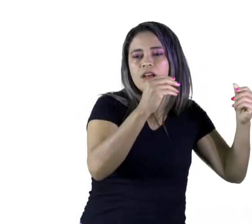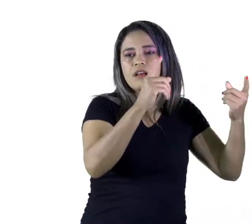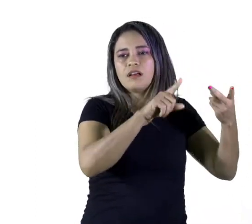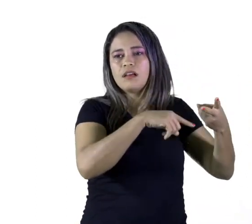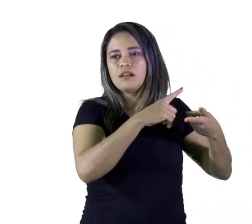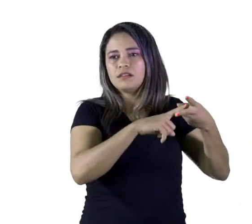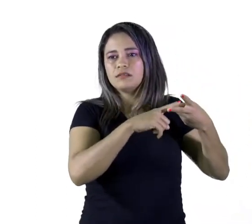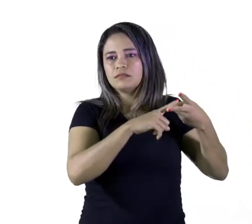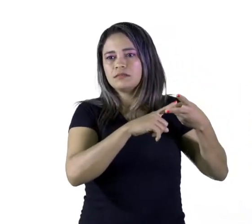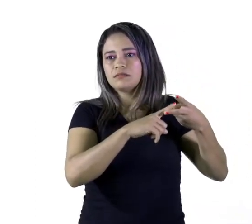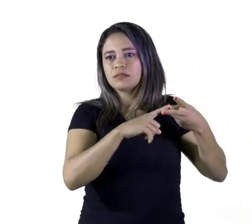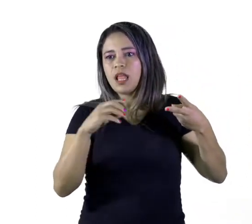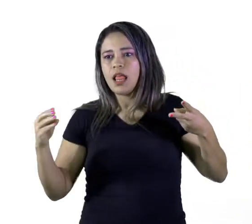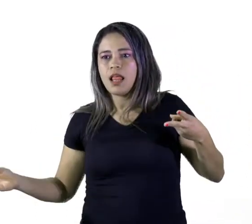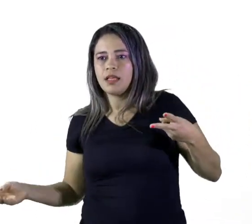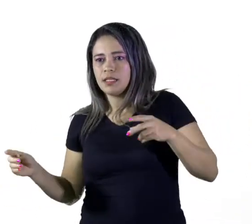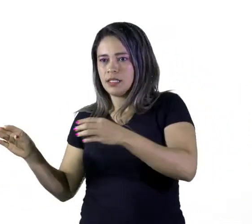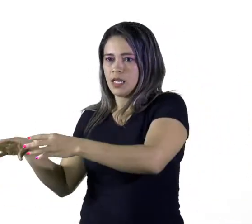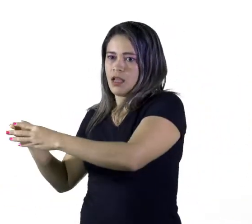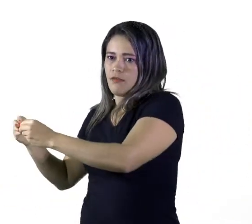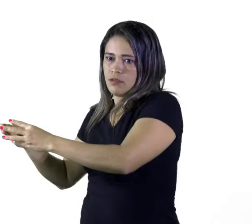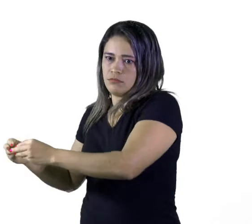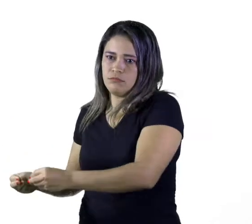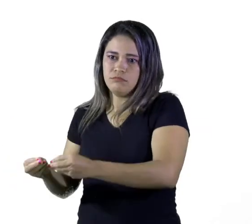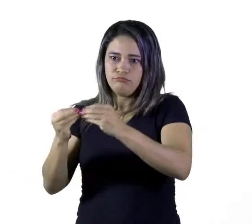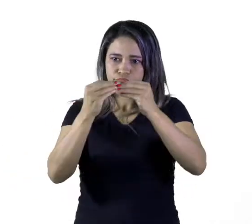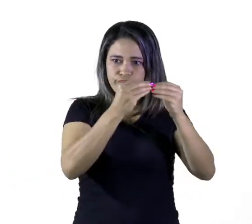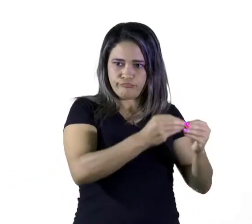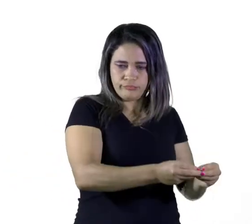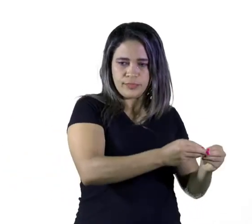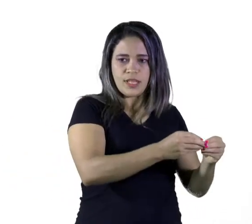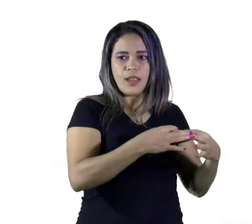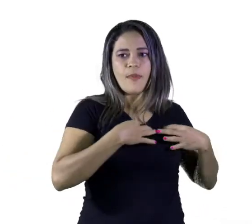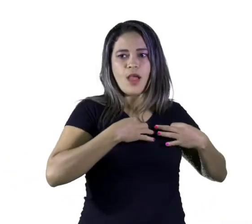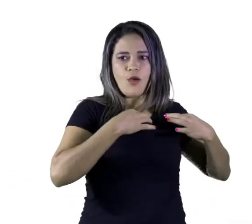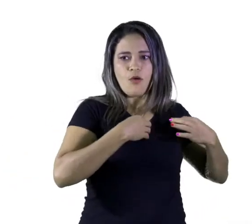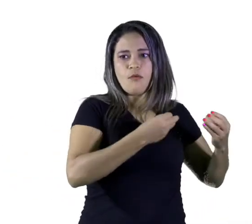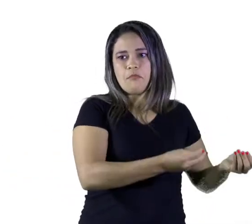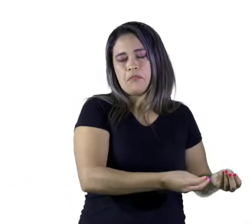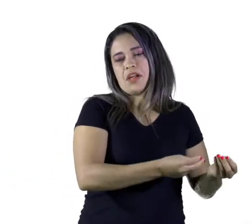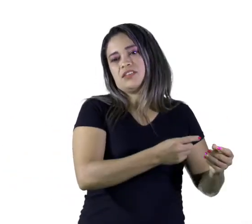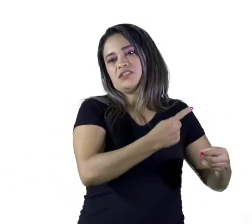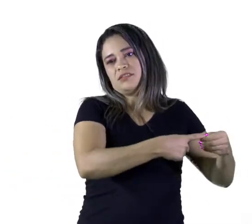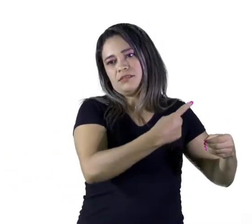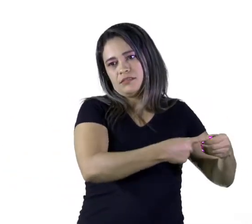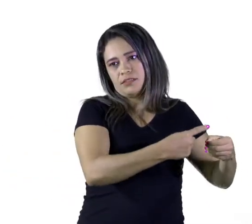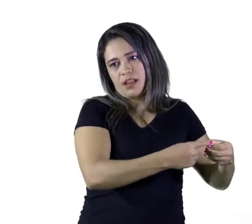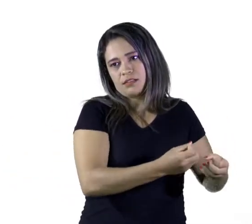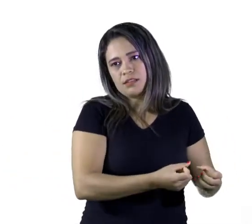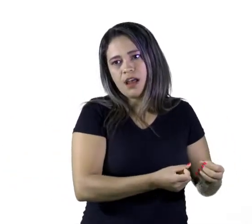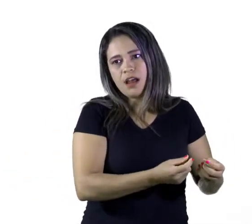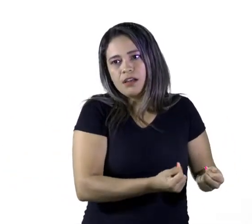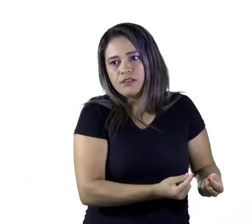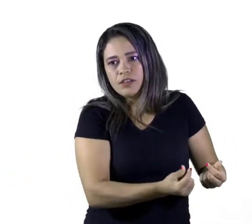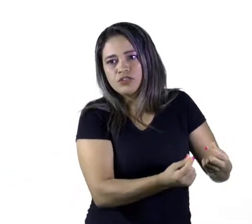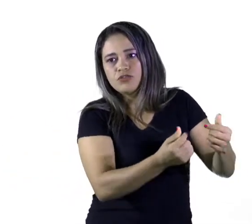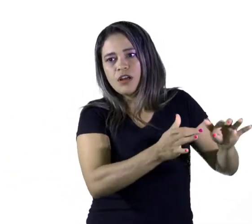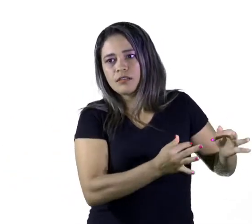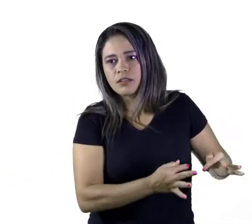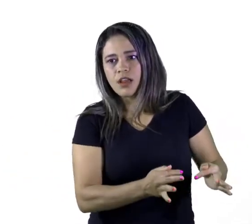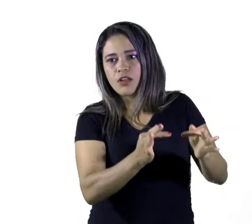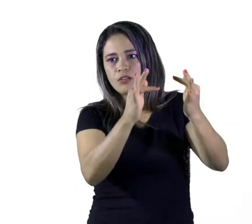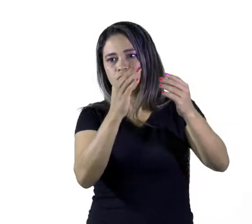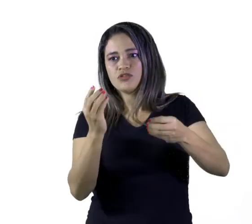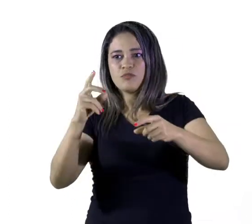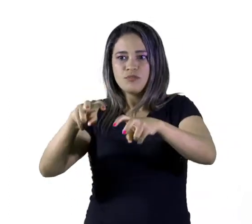ele fornece o algodão e busca roupa da cidade. E a cidade fornece investimentos e tecnologia para o campo.